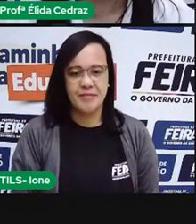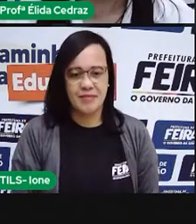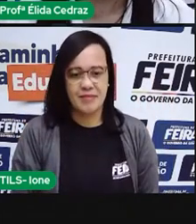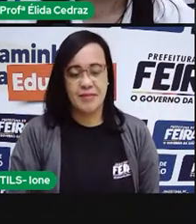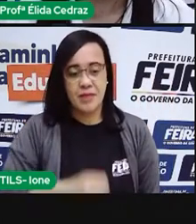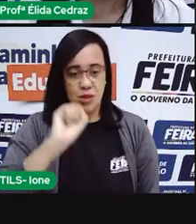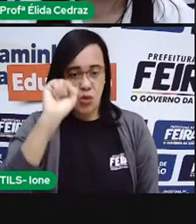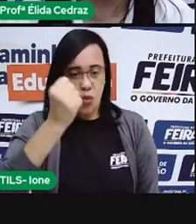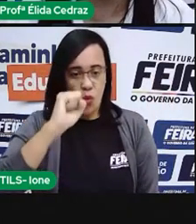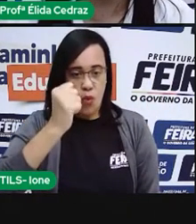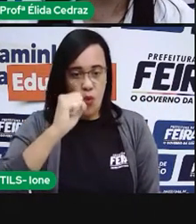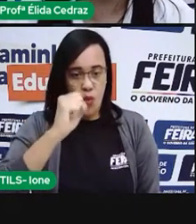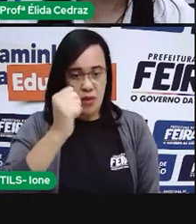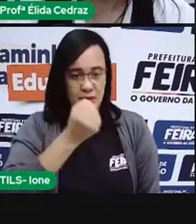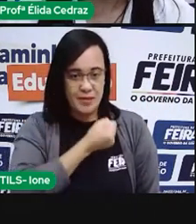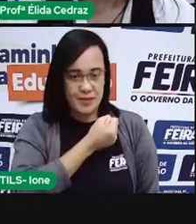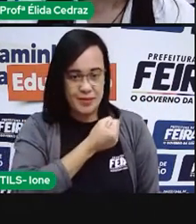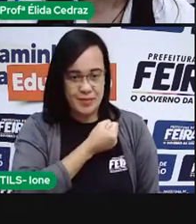8.